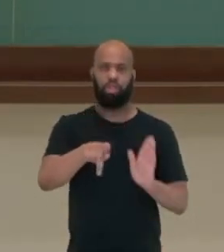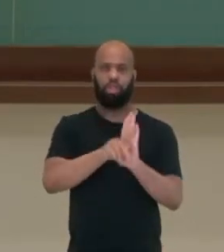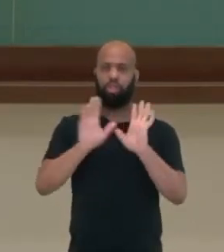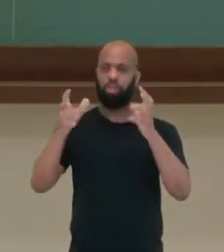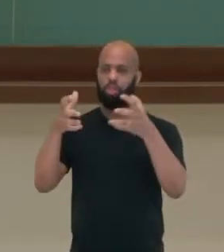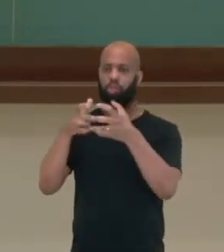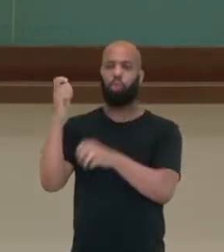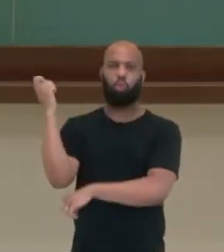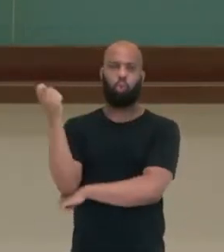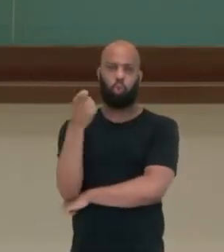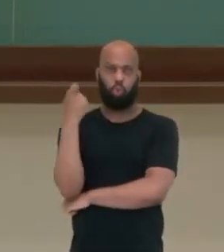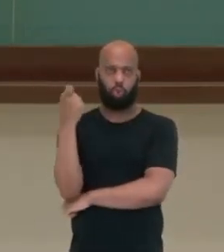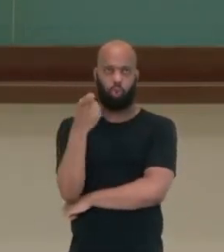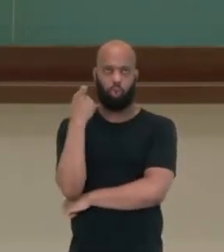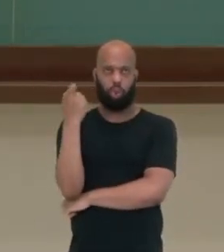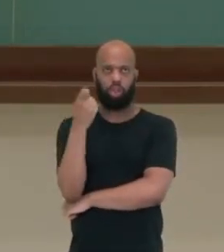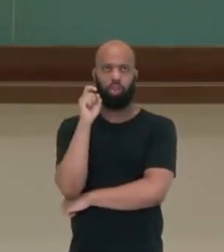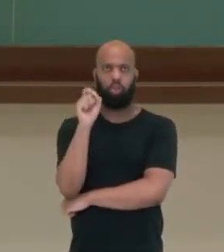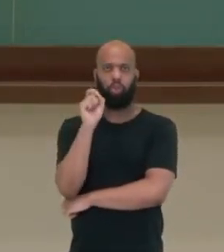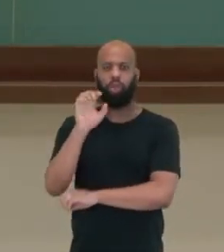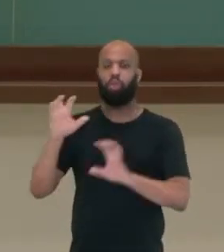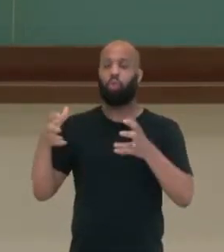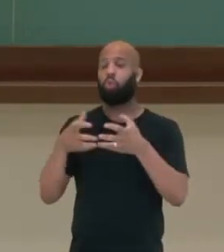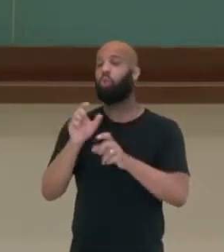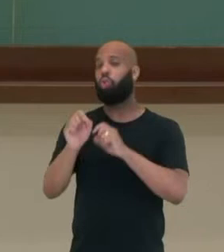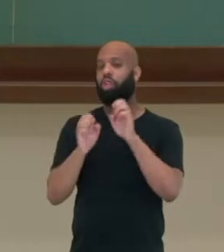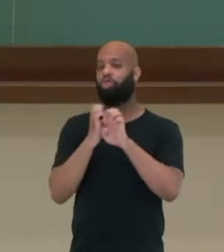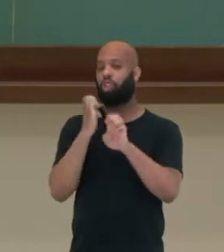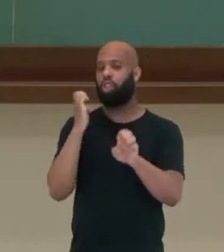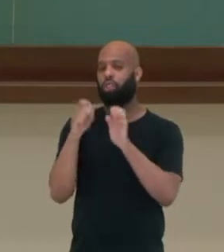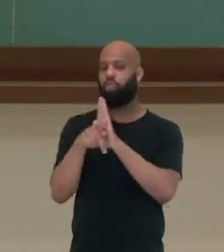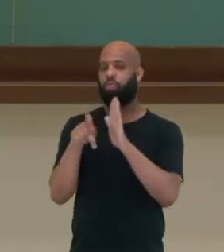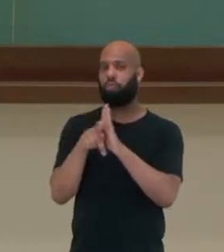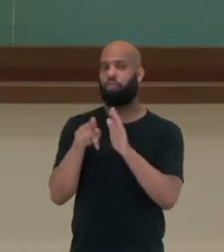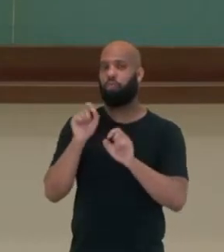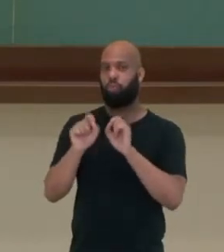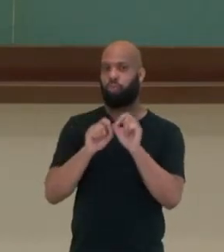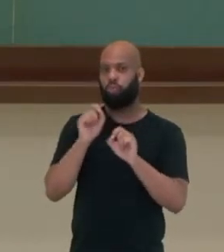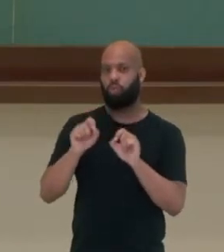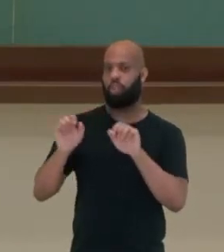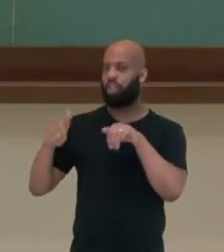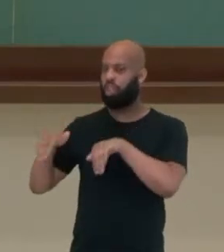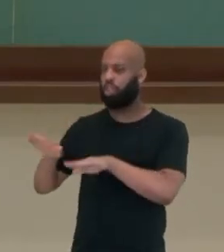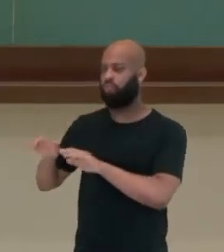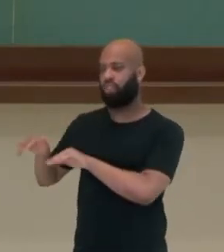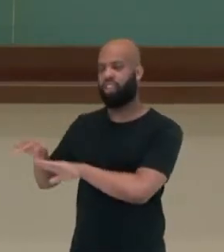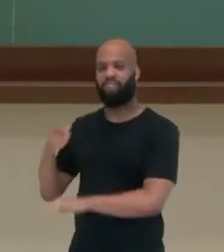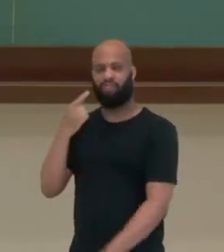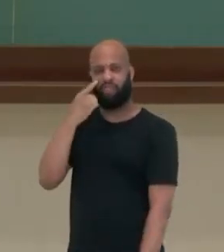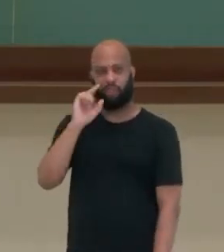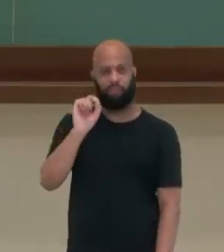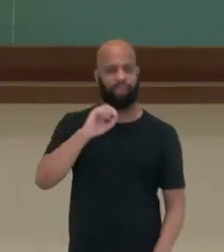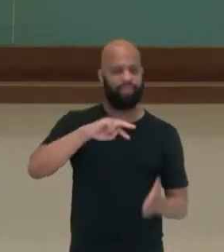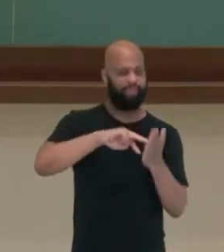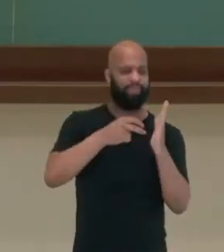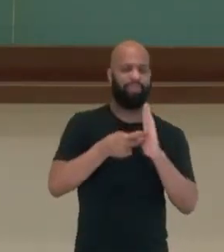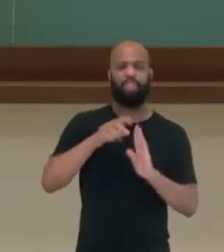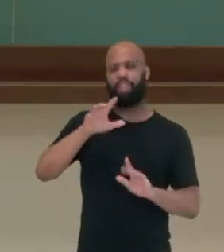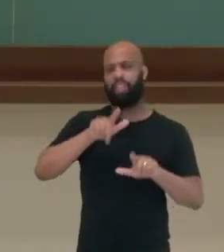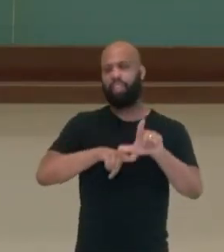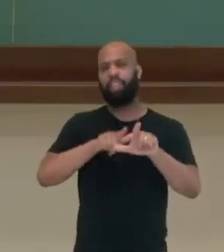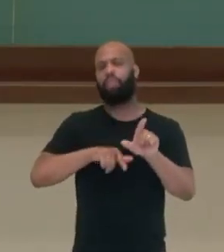gaúcha chamada Engenheiros do Havaí. Vocês perceberam do que está tratando esse texto? Do que essa letra está